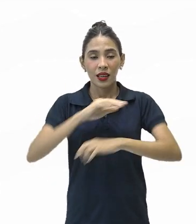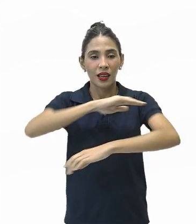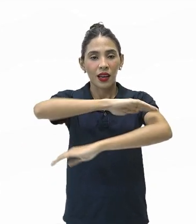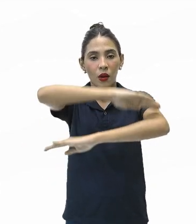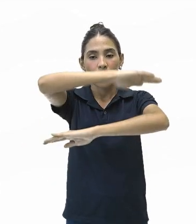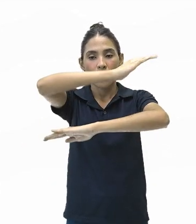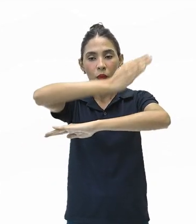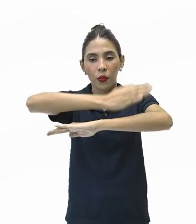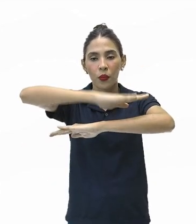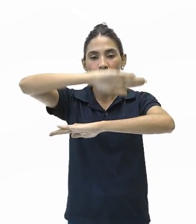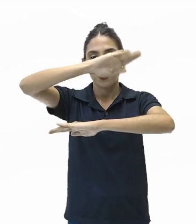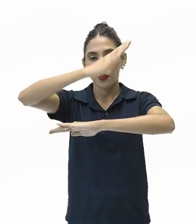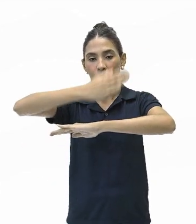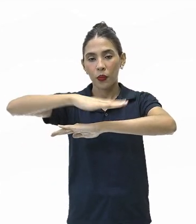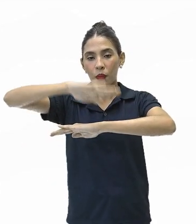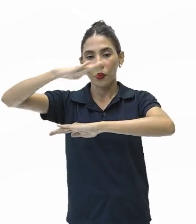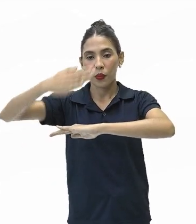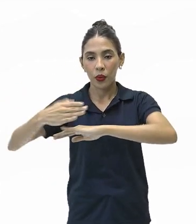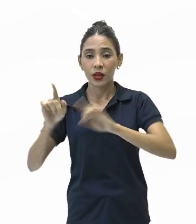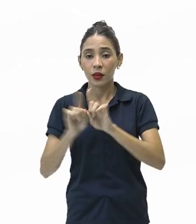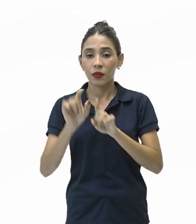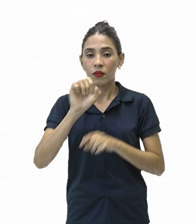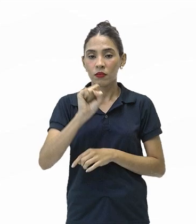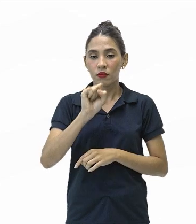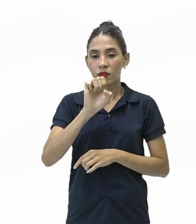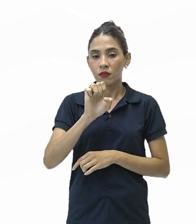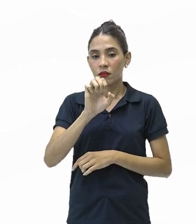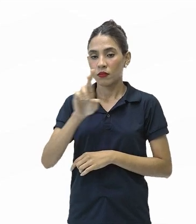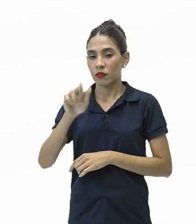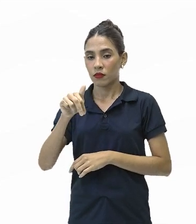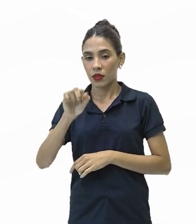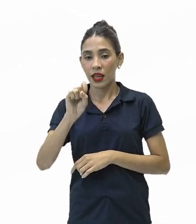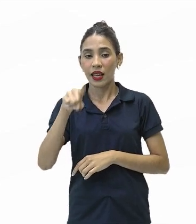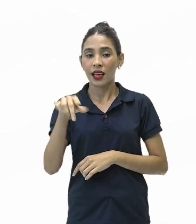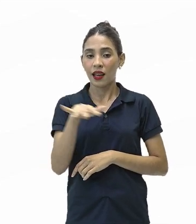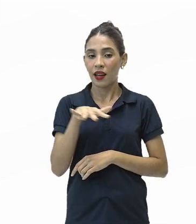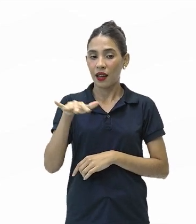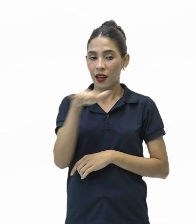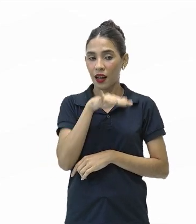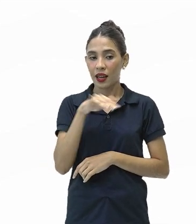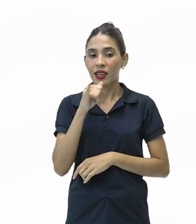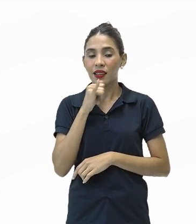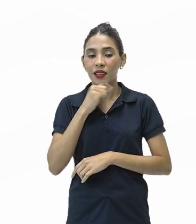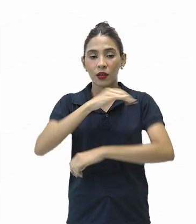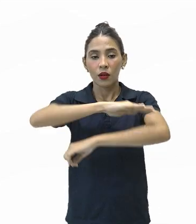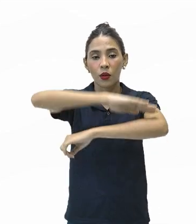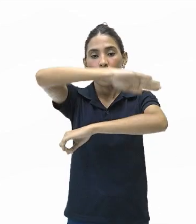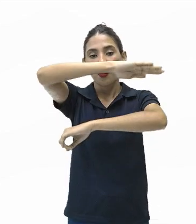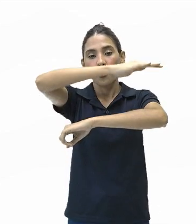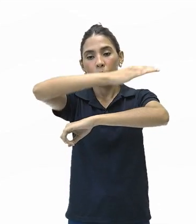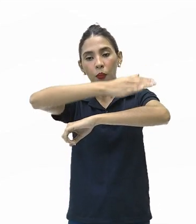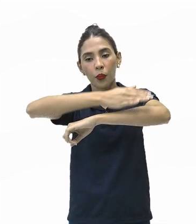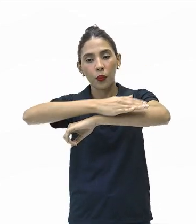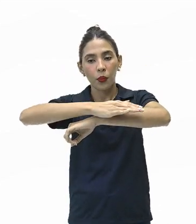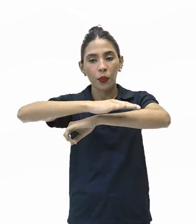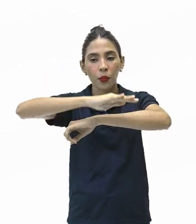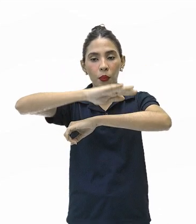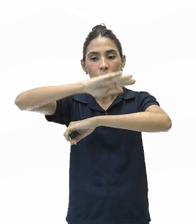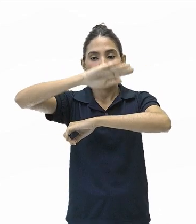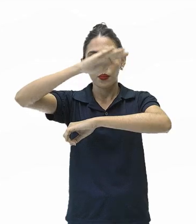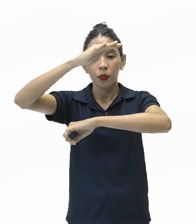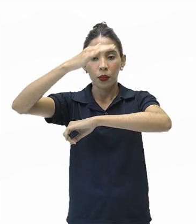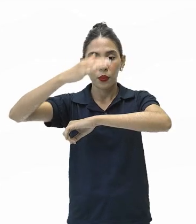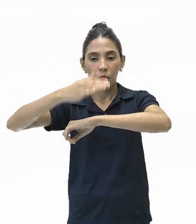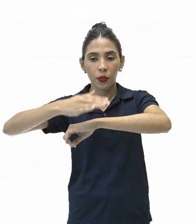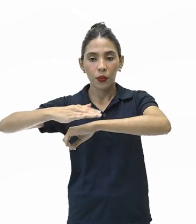morros, montanhas e serras também são áreas de proteção permanente, com alta declividade, né, a